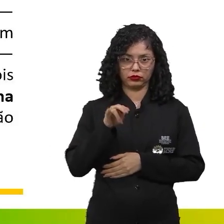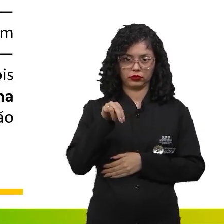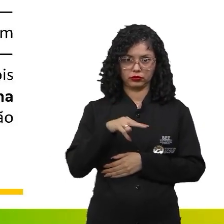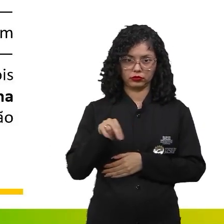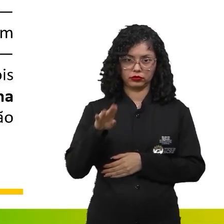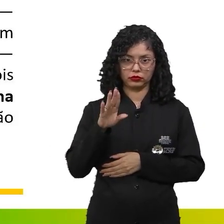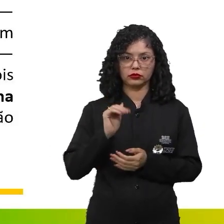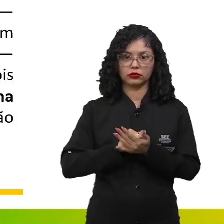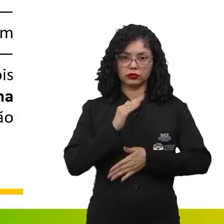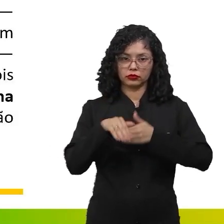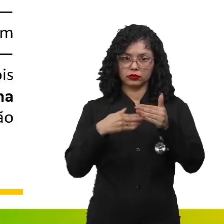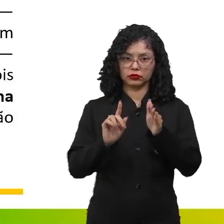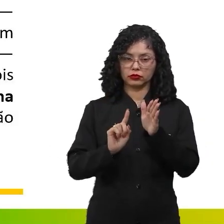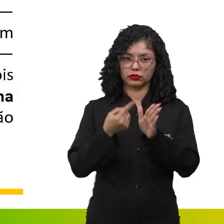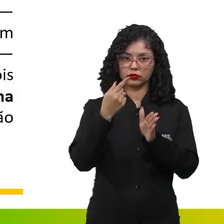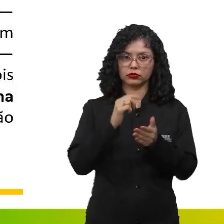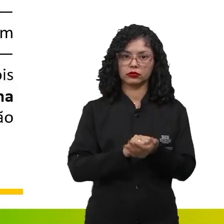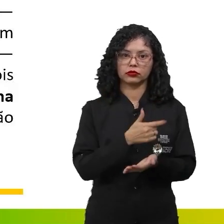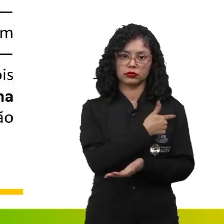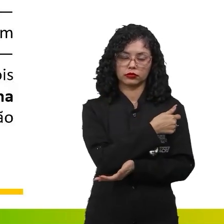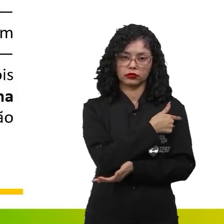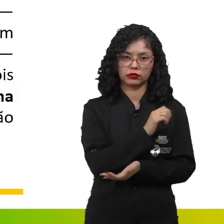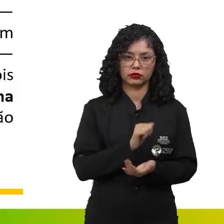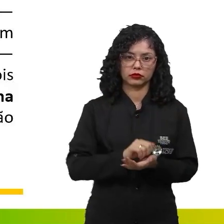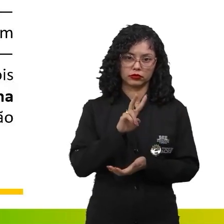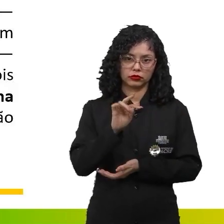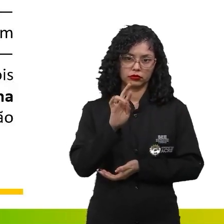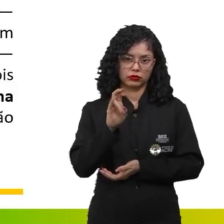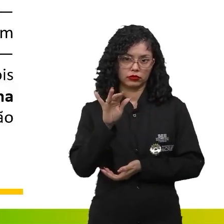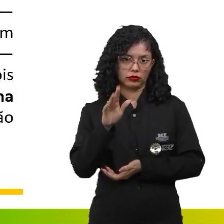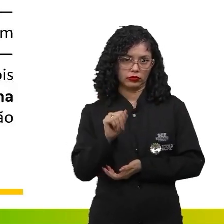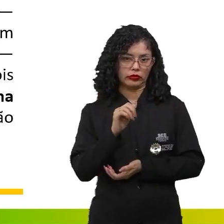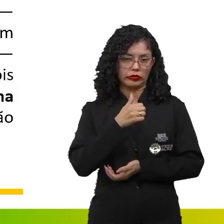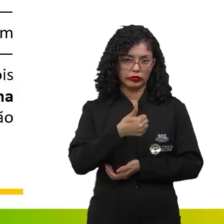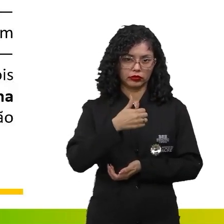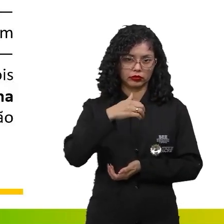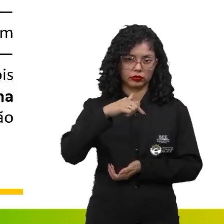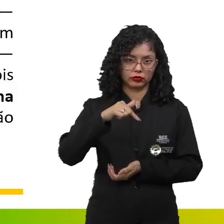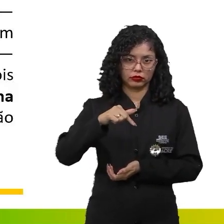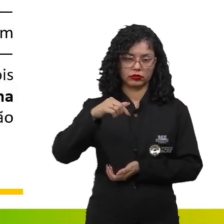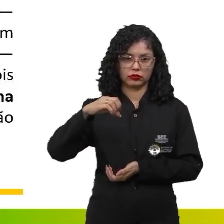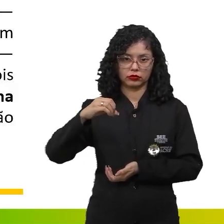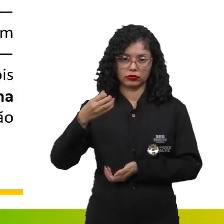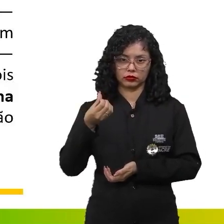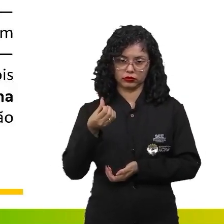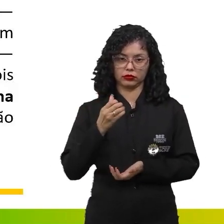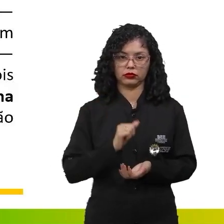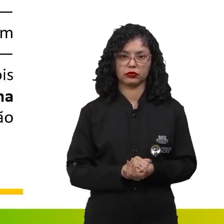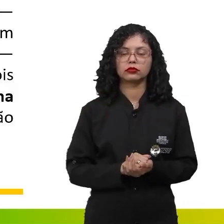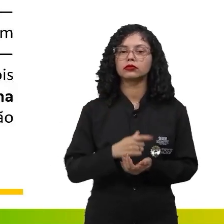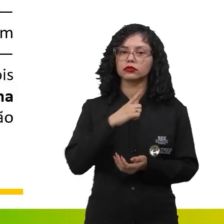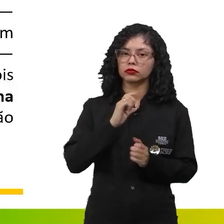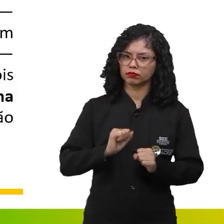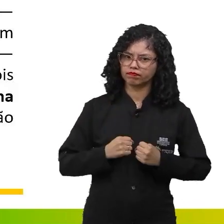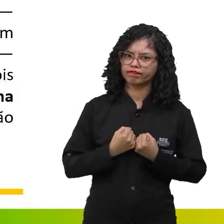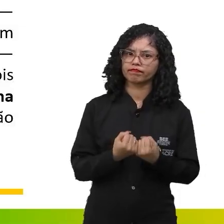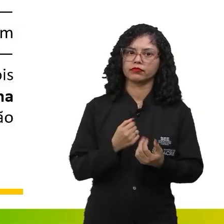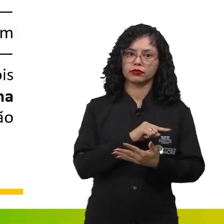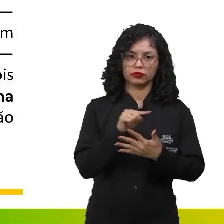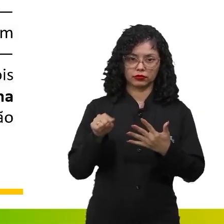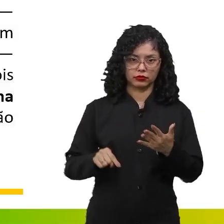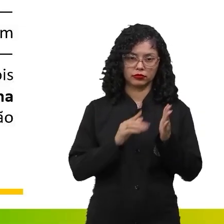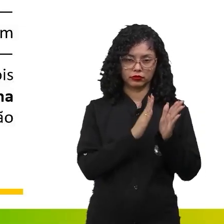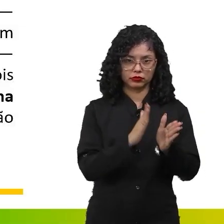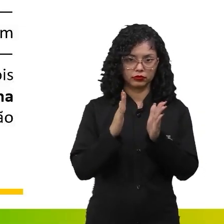Jenner desenvolveu a primeira vacina contra a varíola, que foi em 1796. Houve resistência